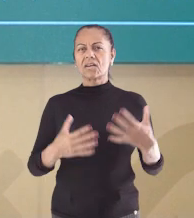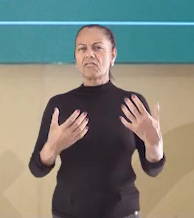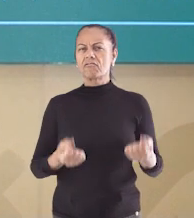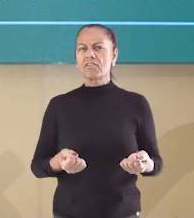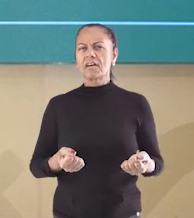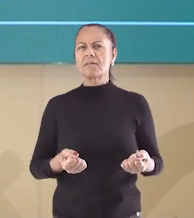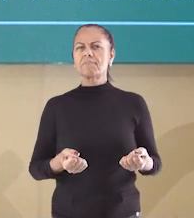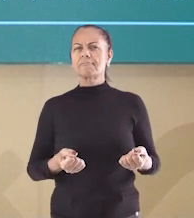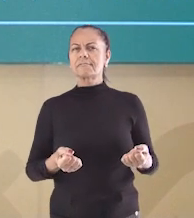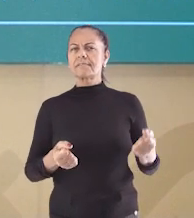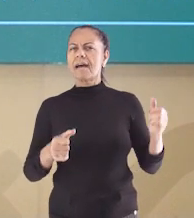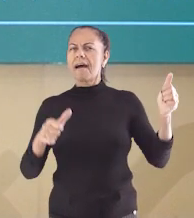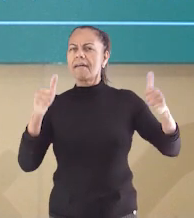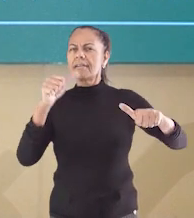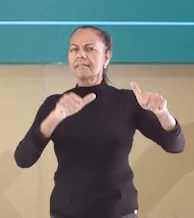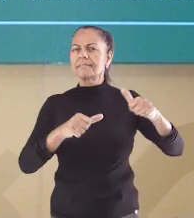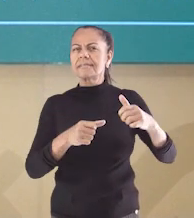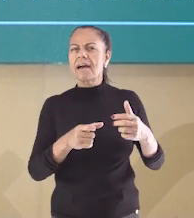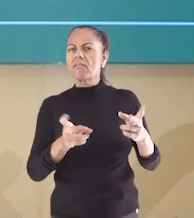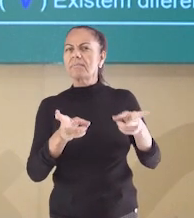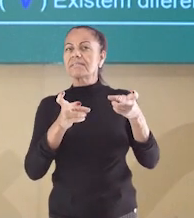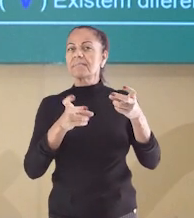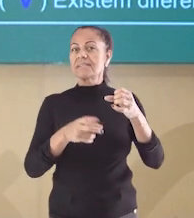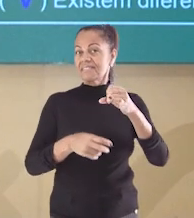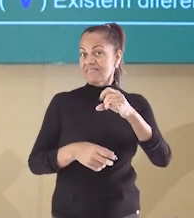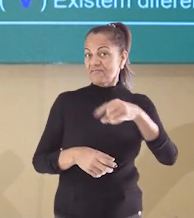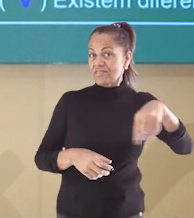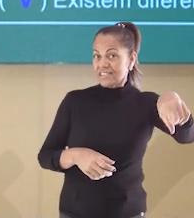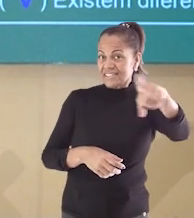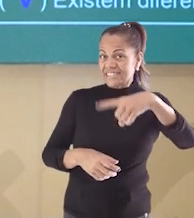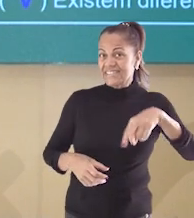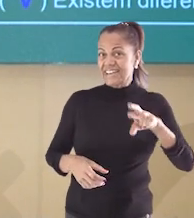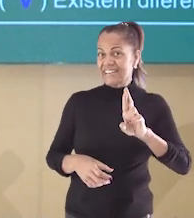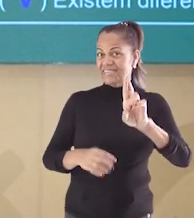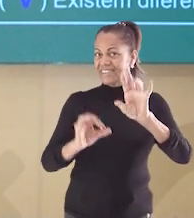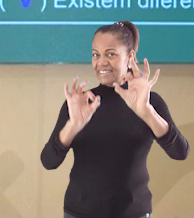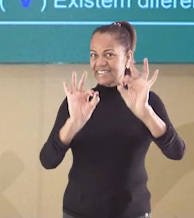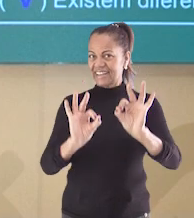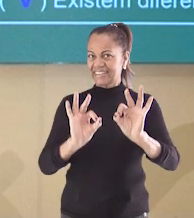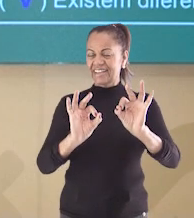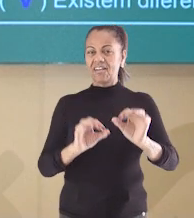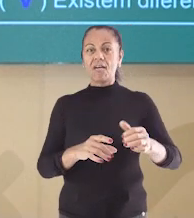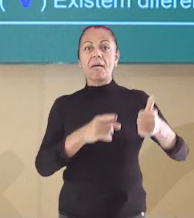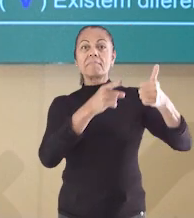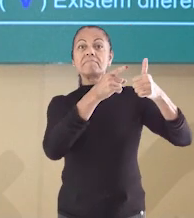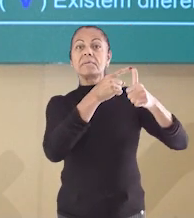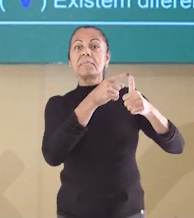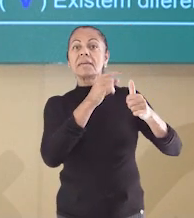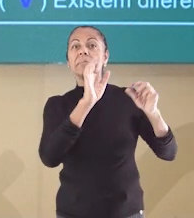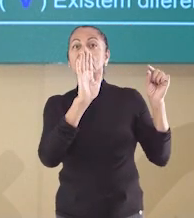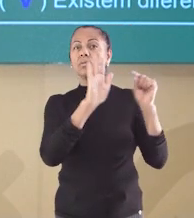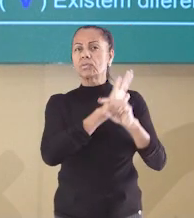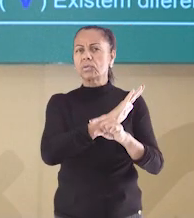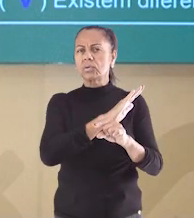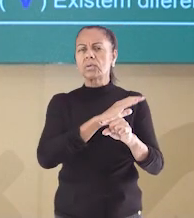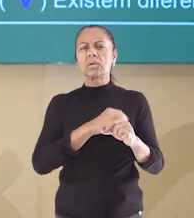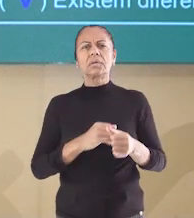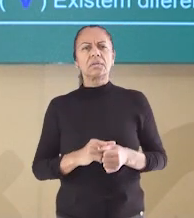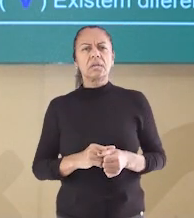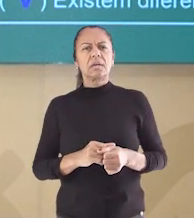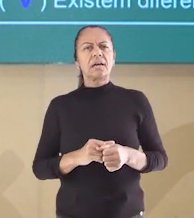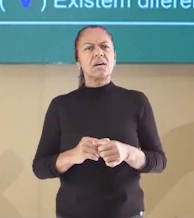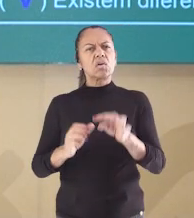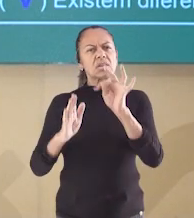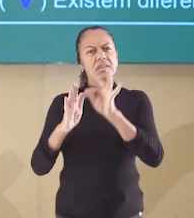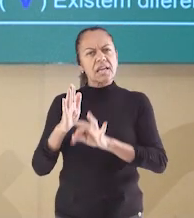Vamos analisar e ver se você respondeu certo? Olha, a primeira. Nós perguntamos: os